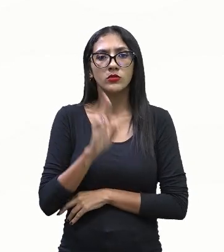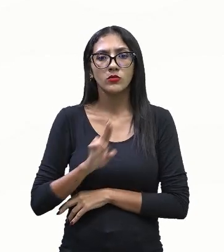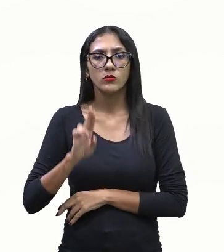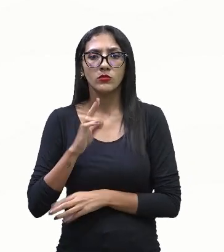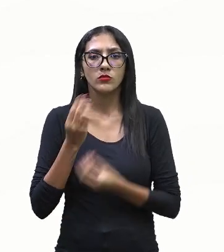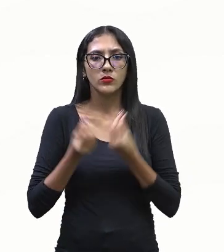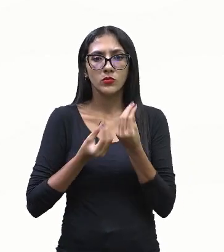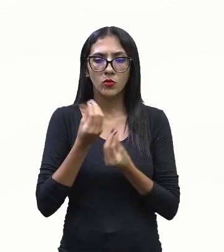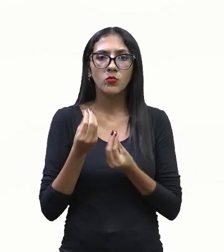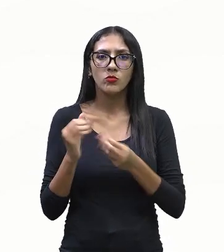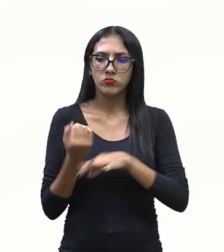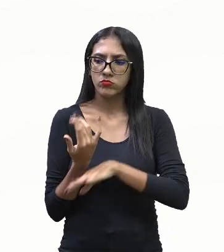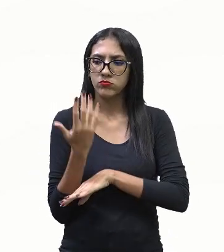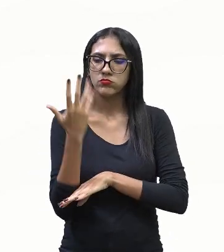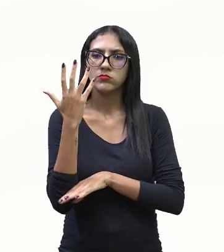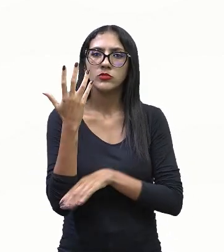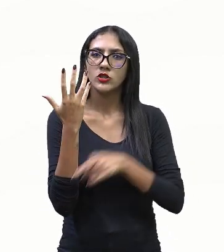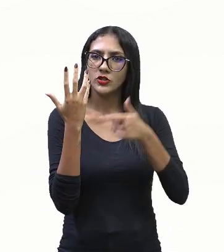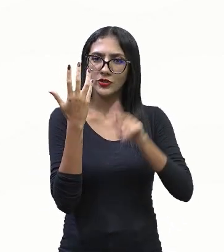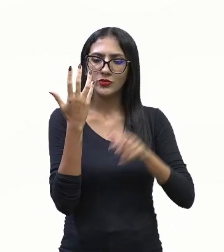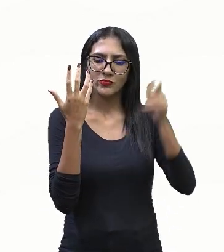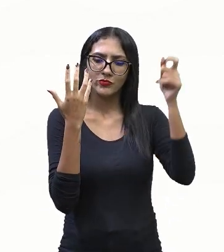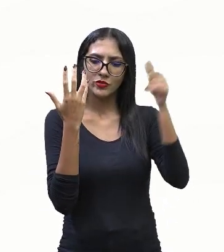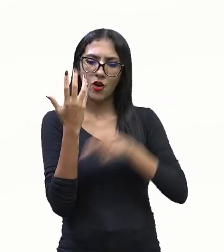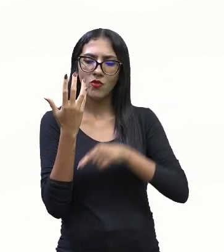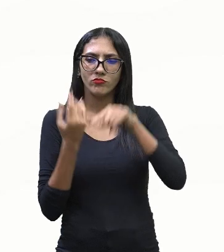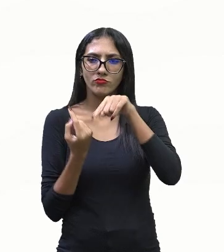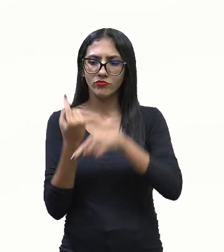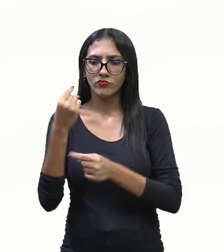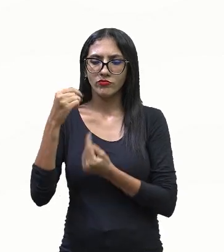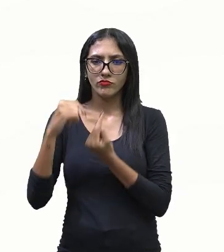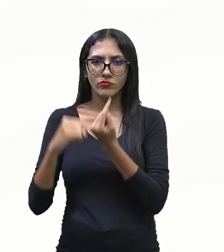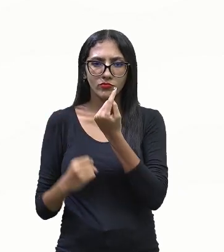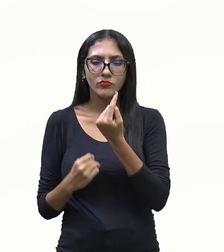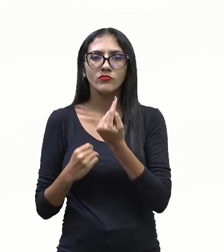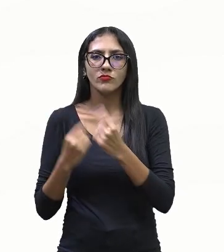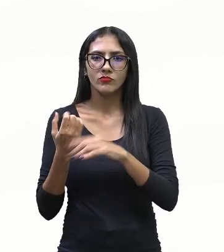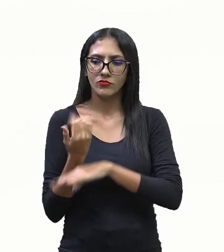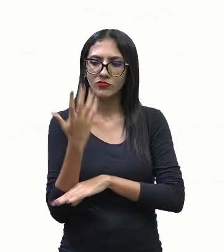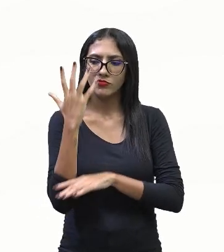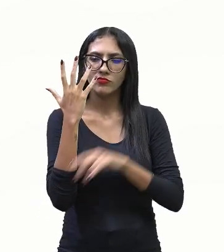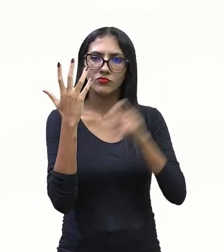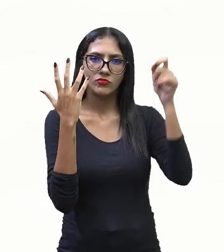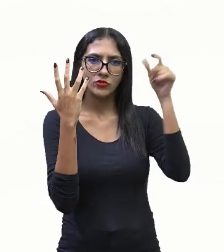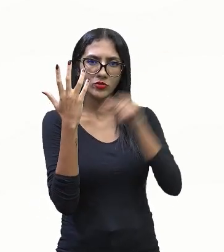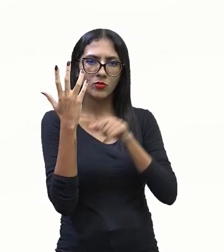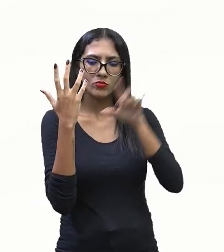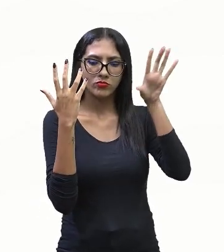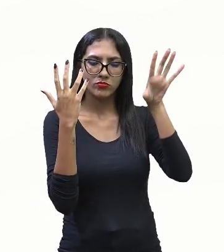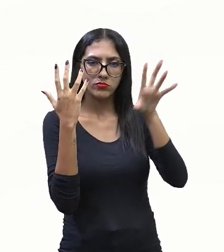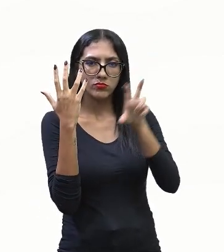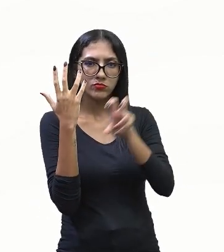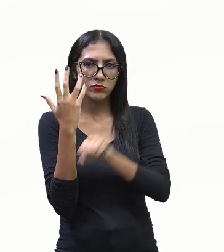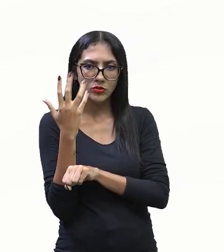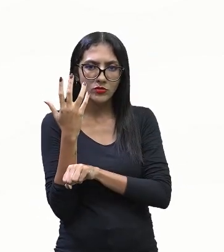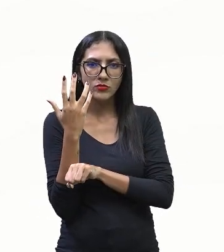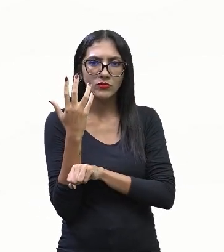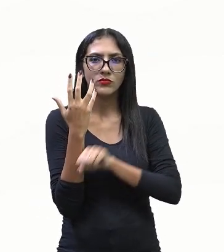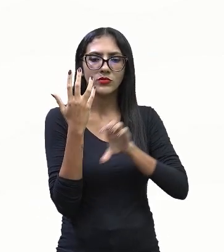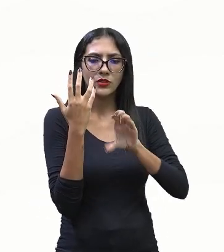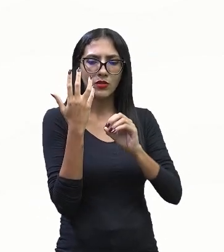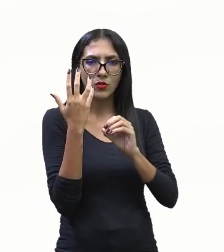da fotossíntese, mais uma vez, né? A fotossíntese retira o CO2 da atmosfera